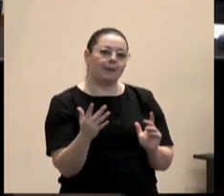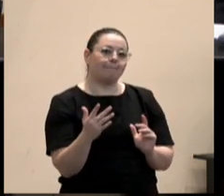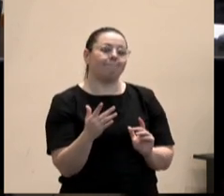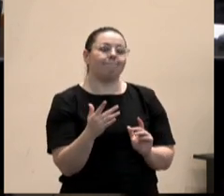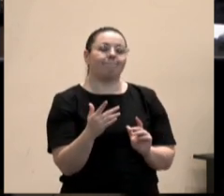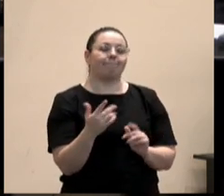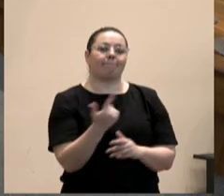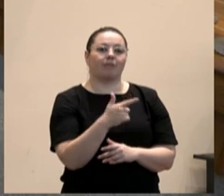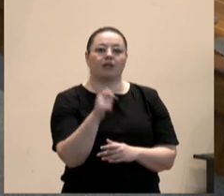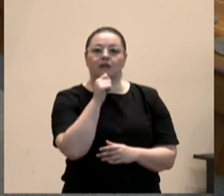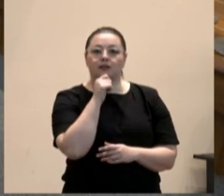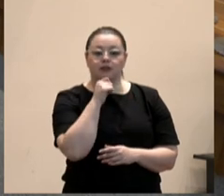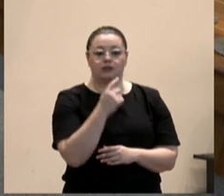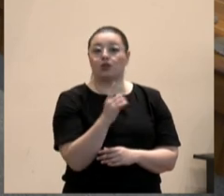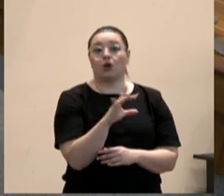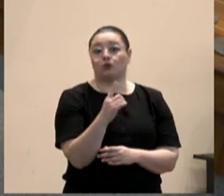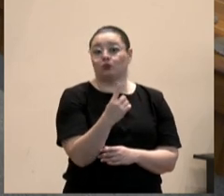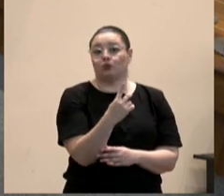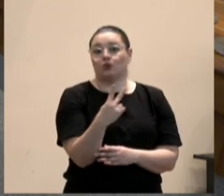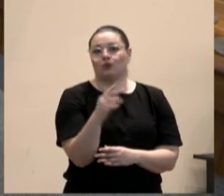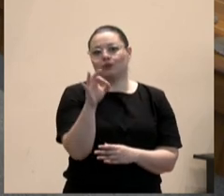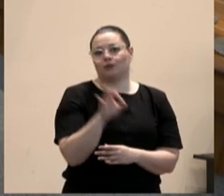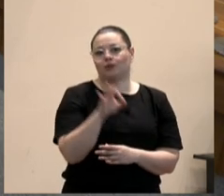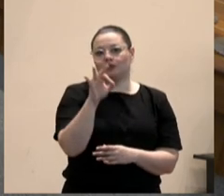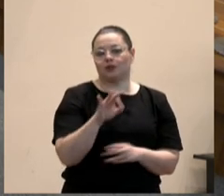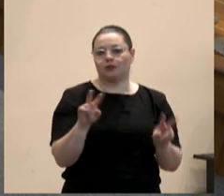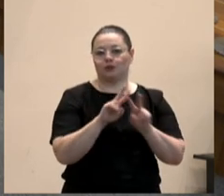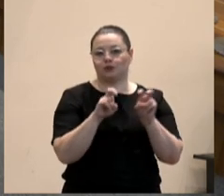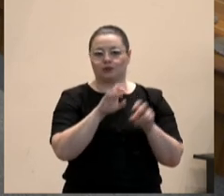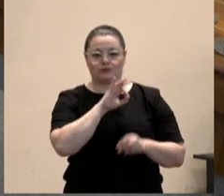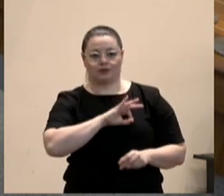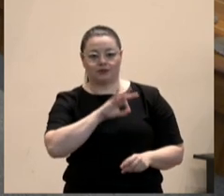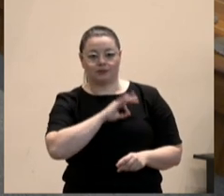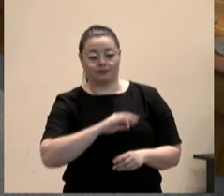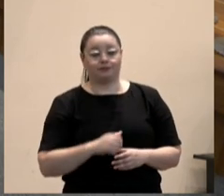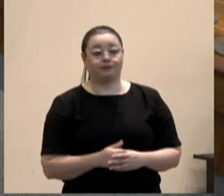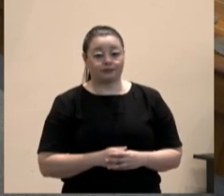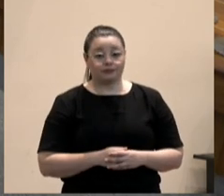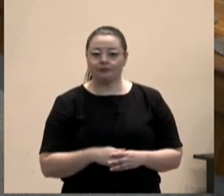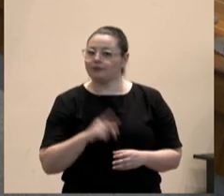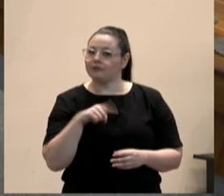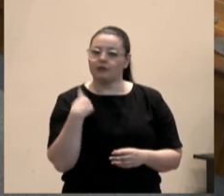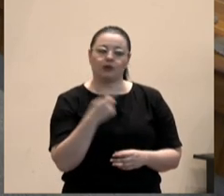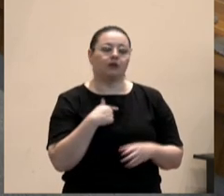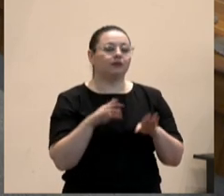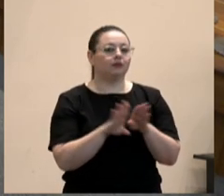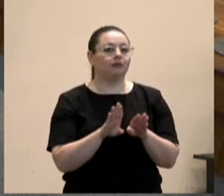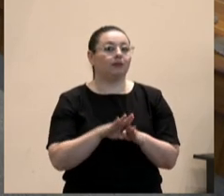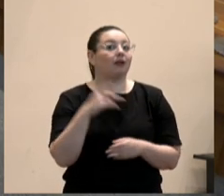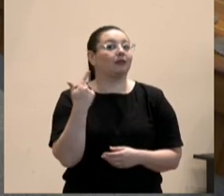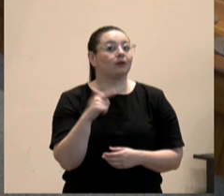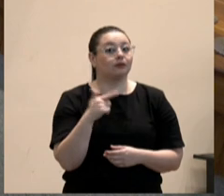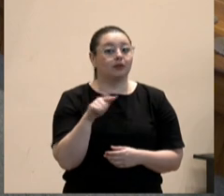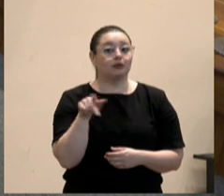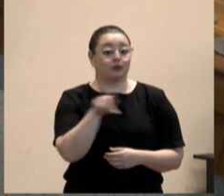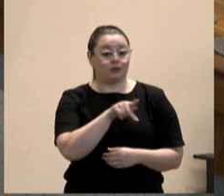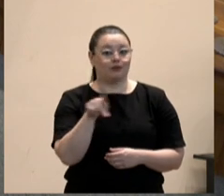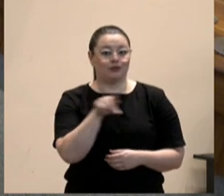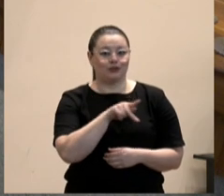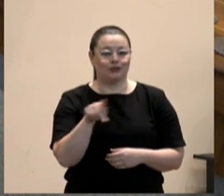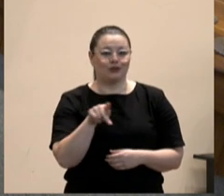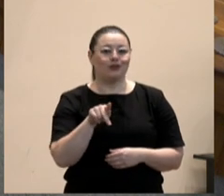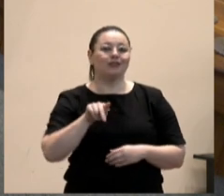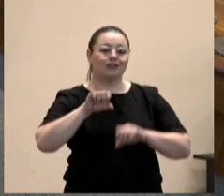substitui, de apenas 12% sobre a remuneração, e nós não temos para os professores da educação